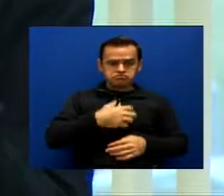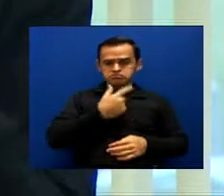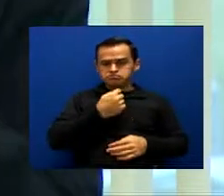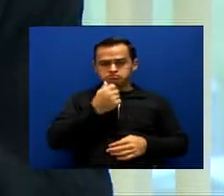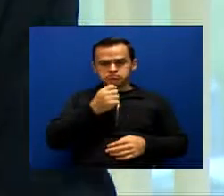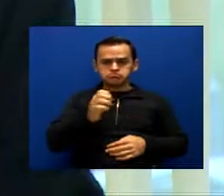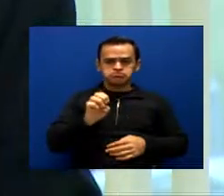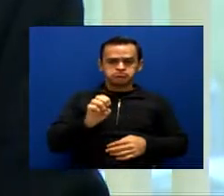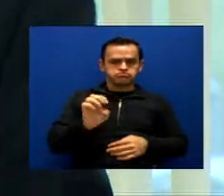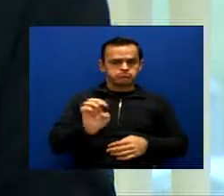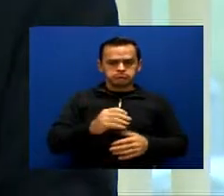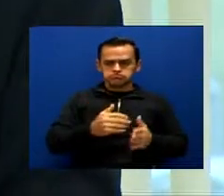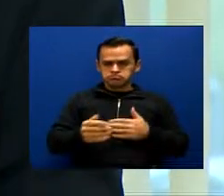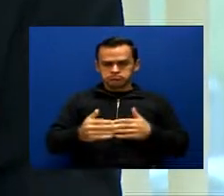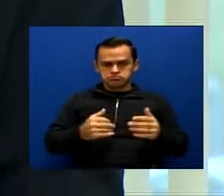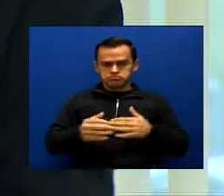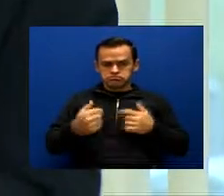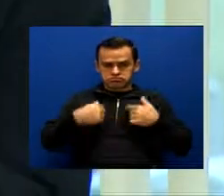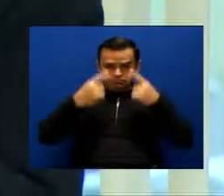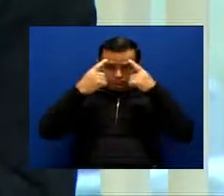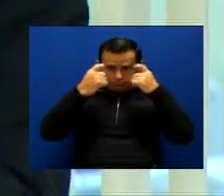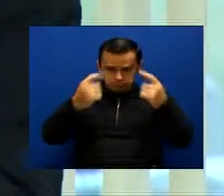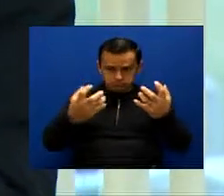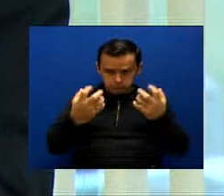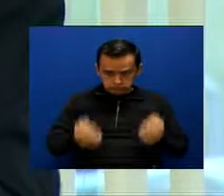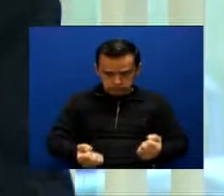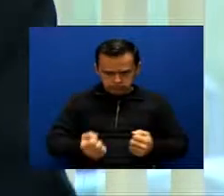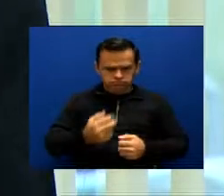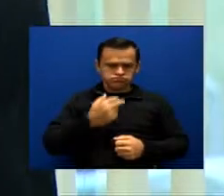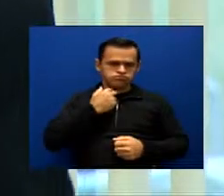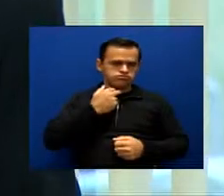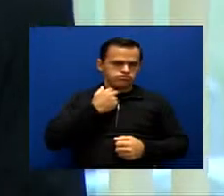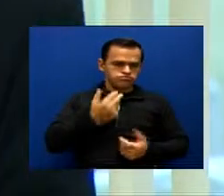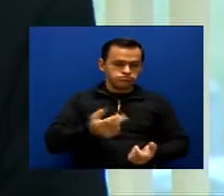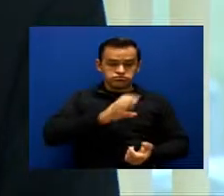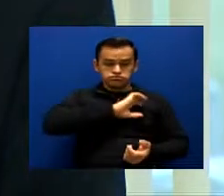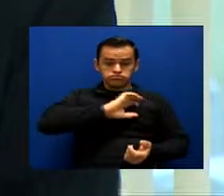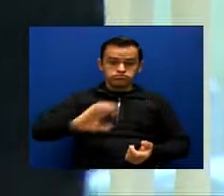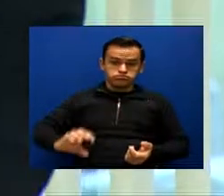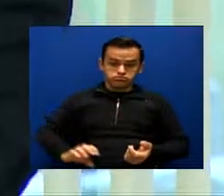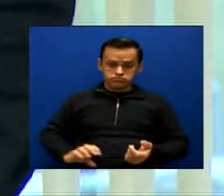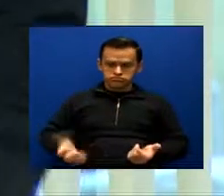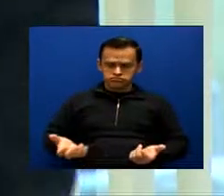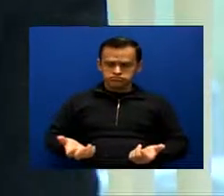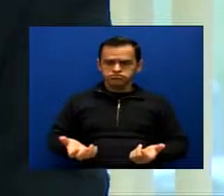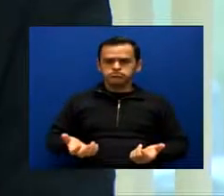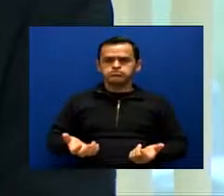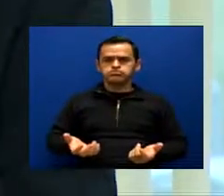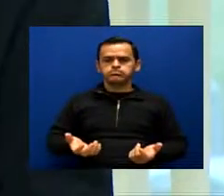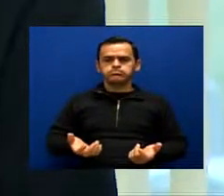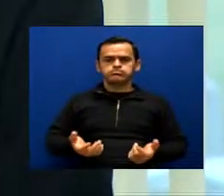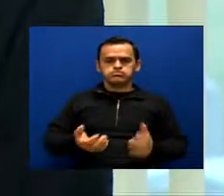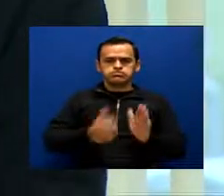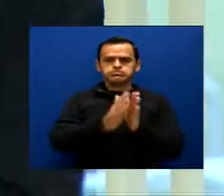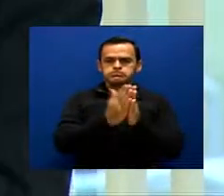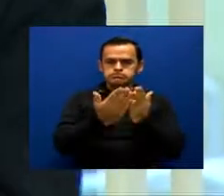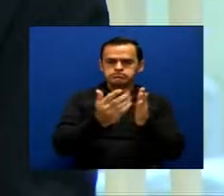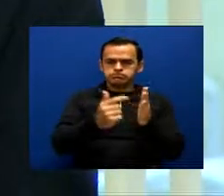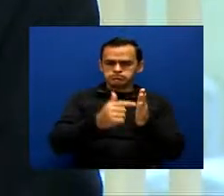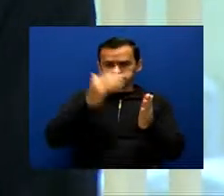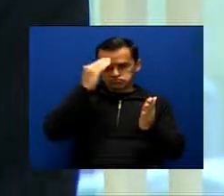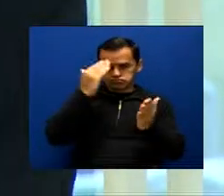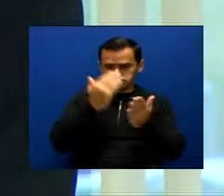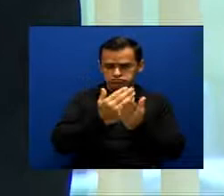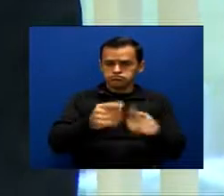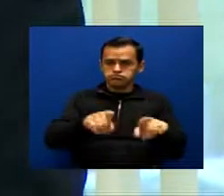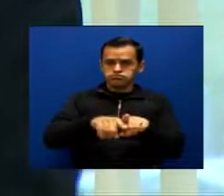posso ser a favor da violência, não posso atentar contra os princípios cristãos, de não se respeitar a